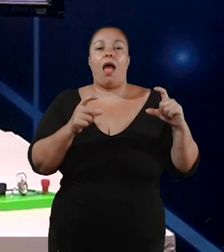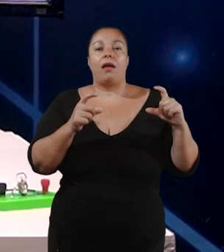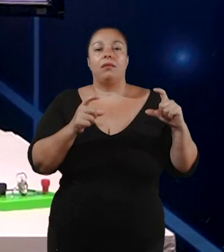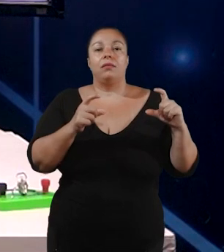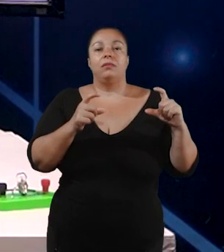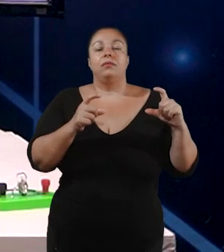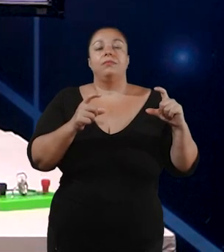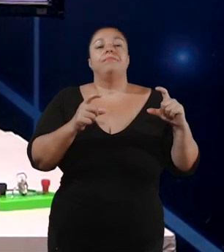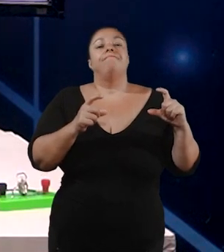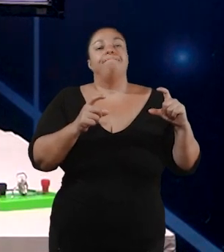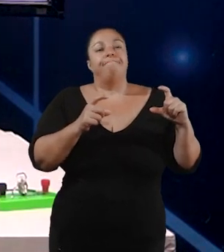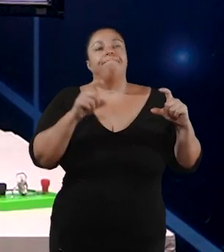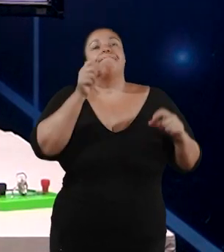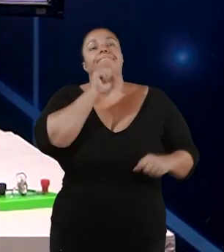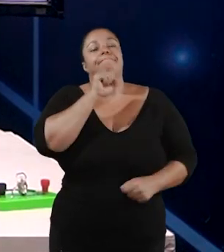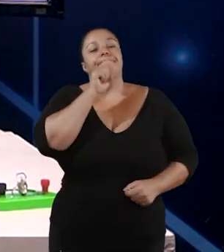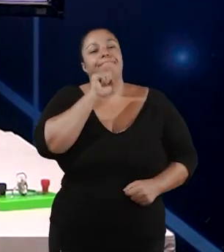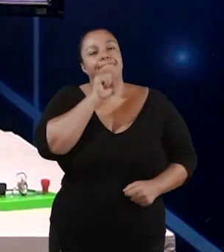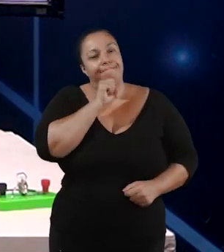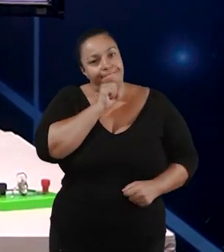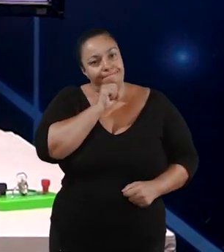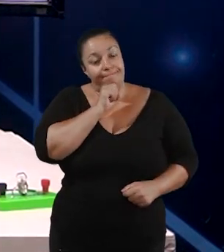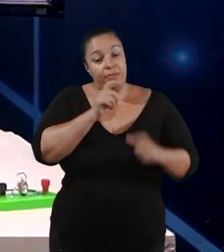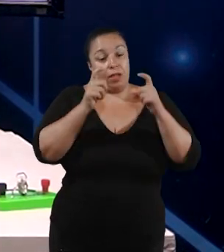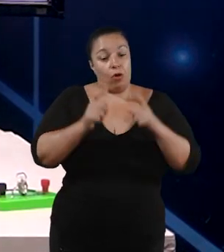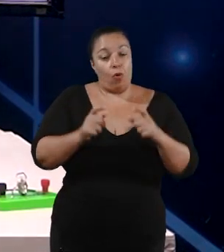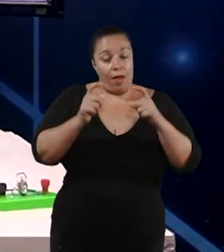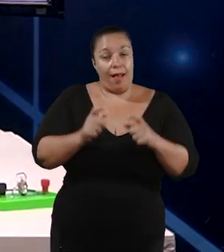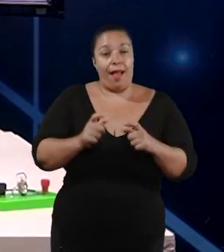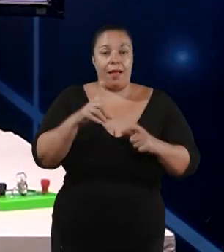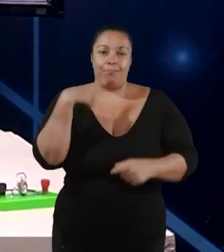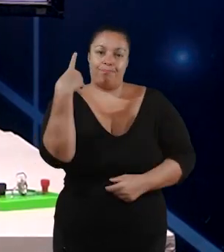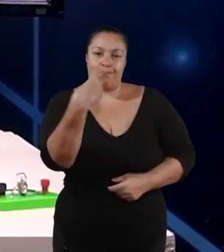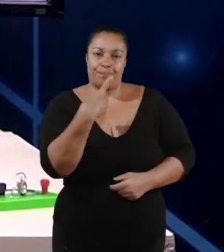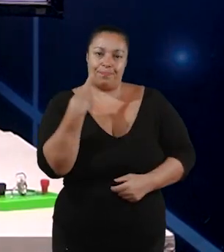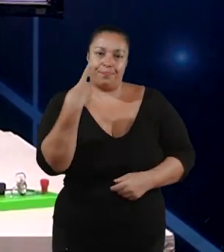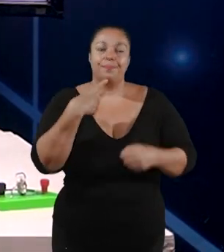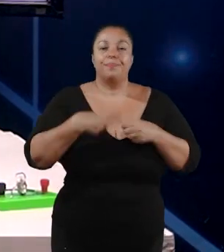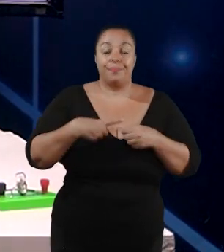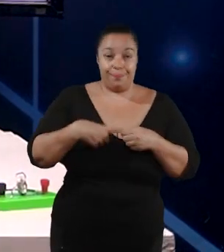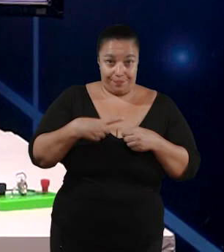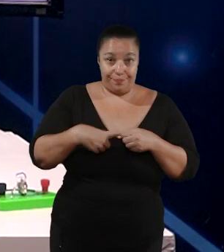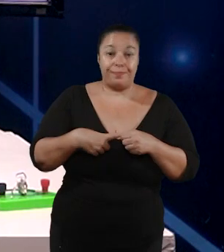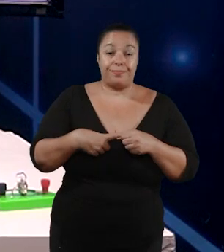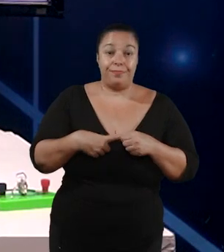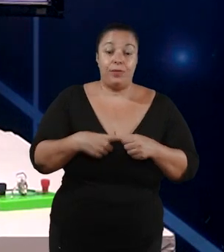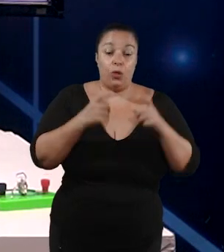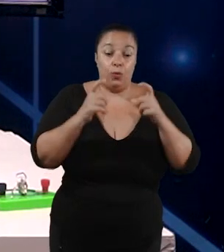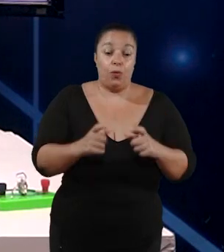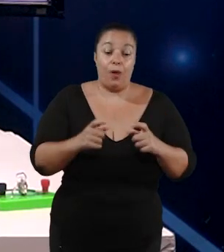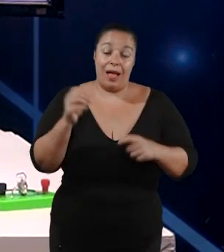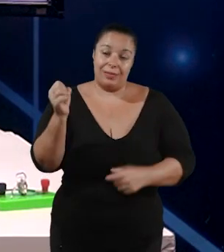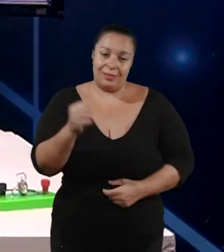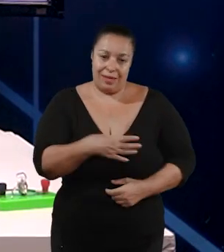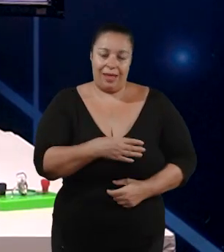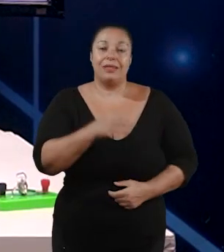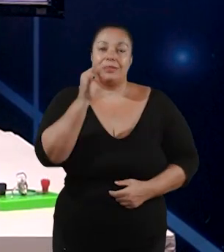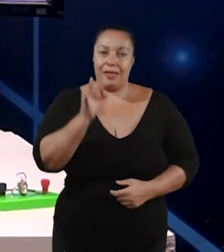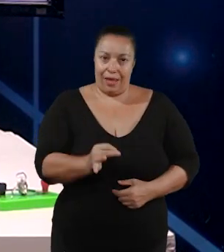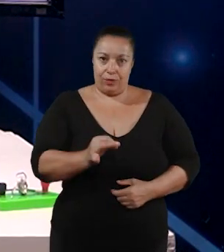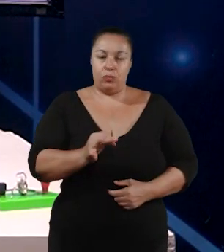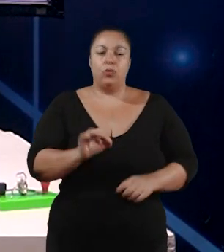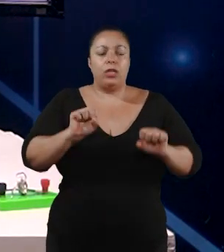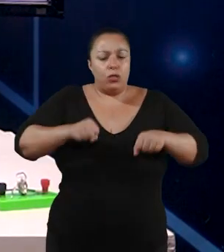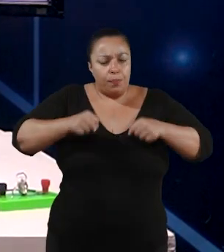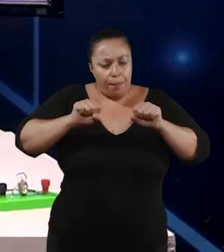velhas? Então tem locais na cidade que aceitam pilhas para serem descartadas. Tem supermercado, tem alguns postos